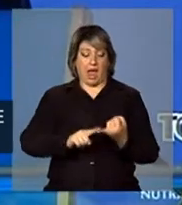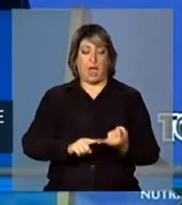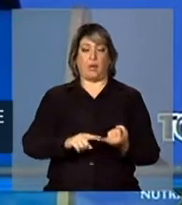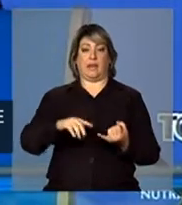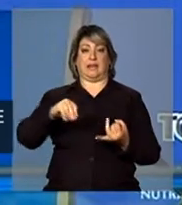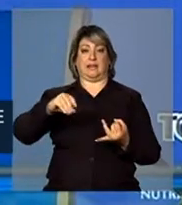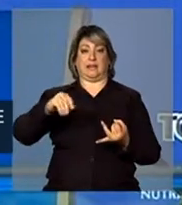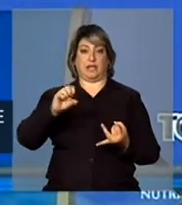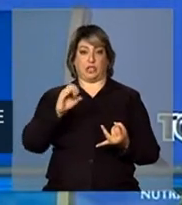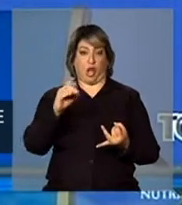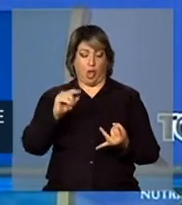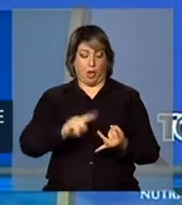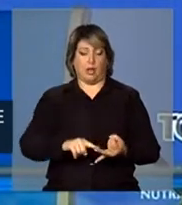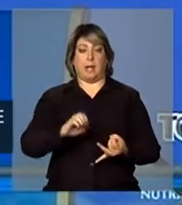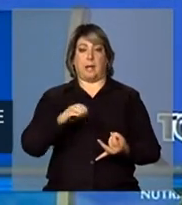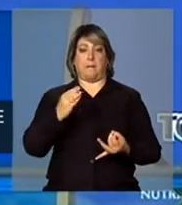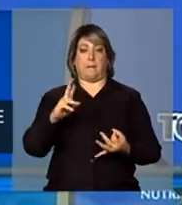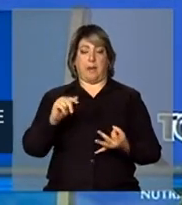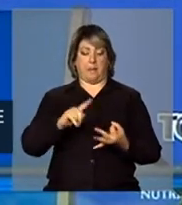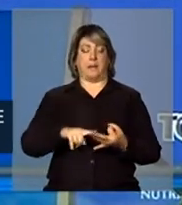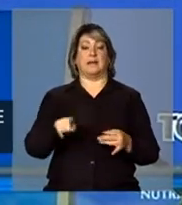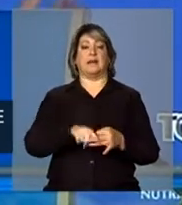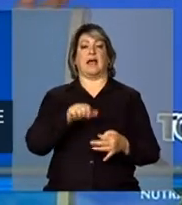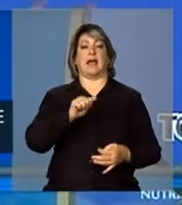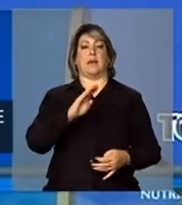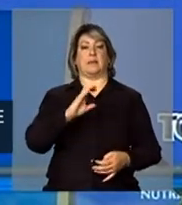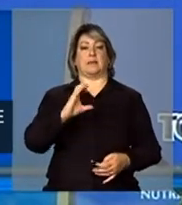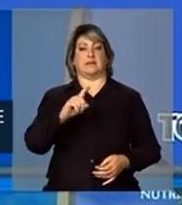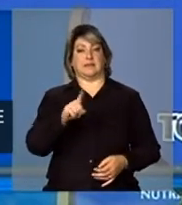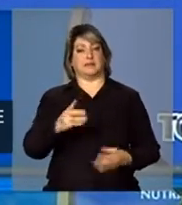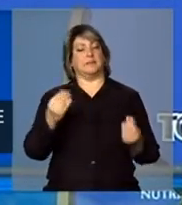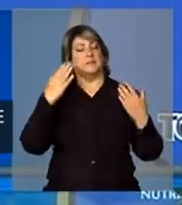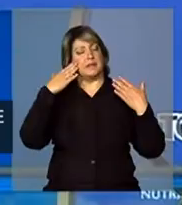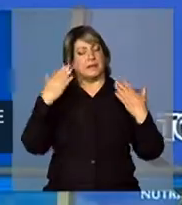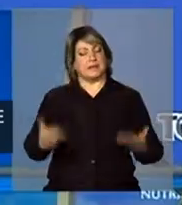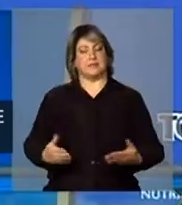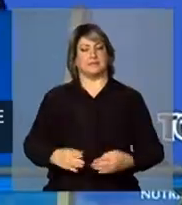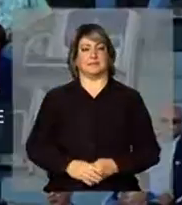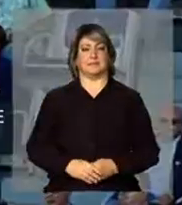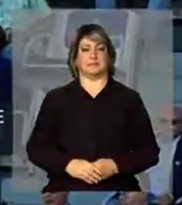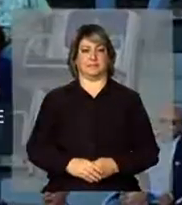solo, Embrapa e ABCZ. Muito obrigada.